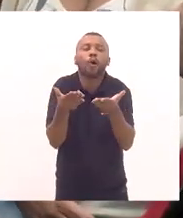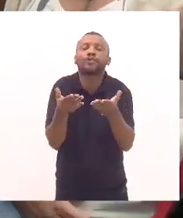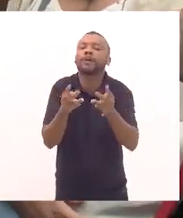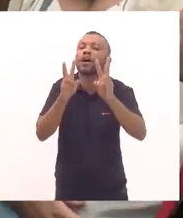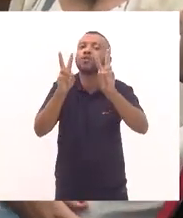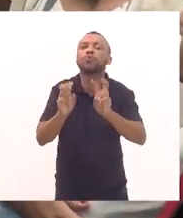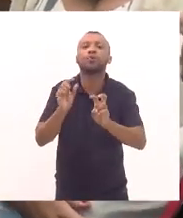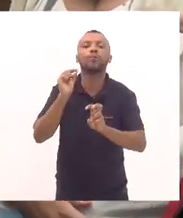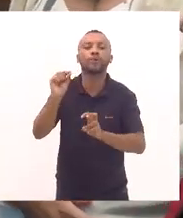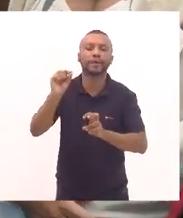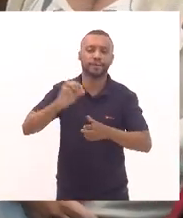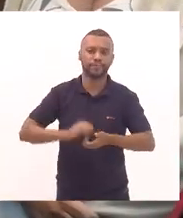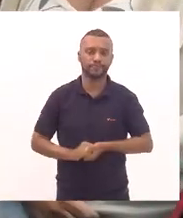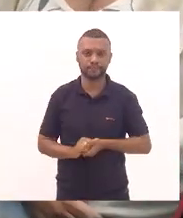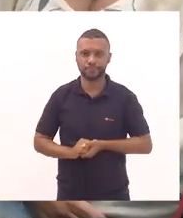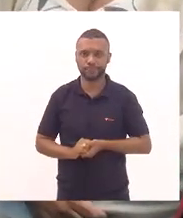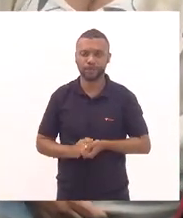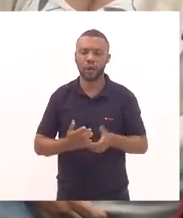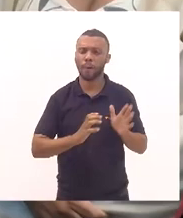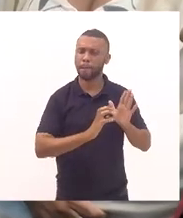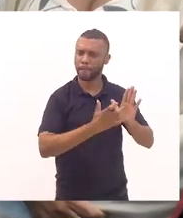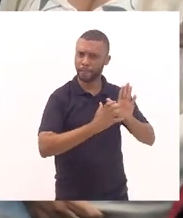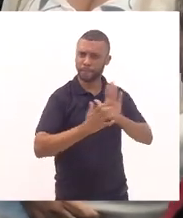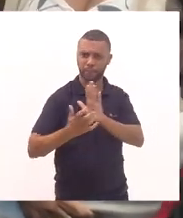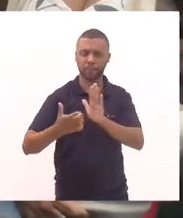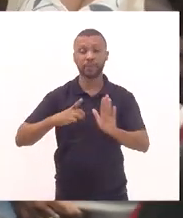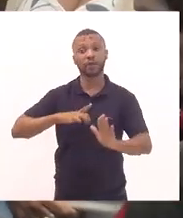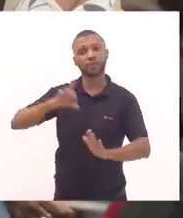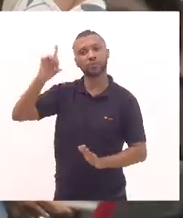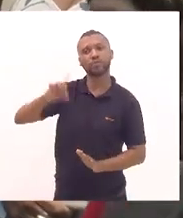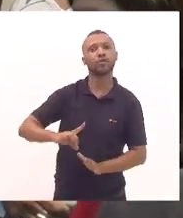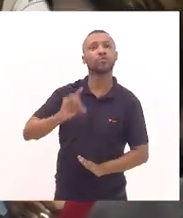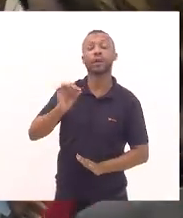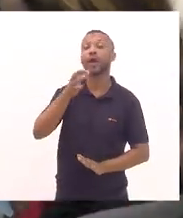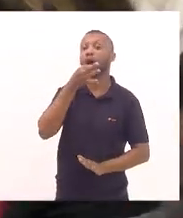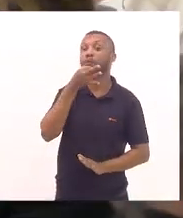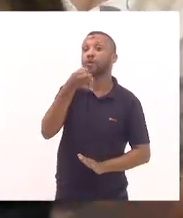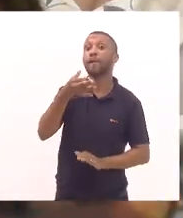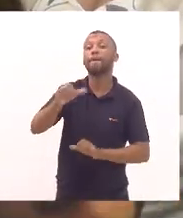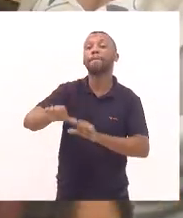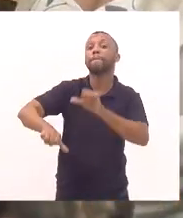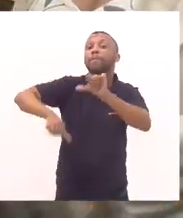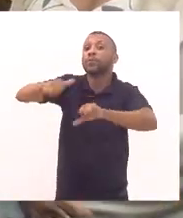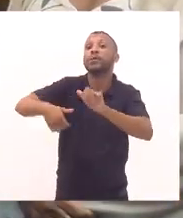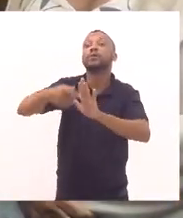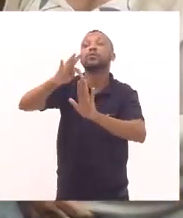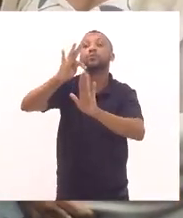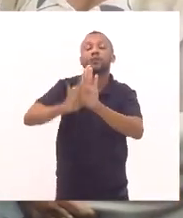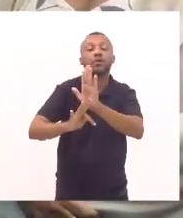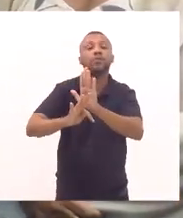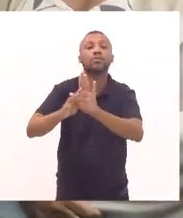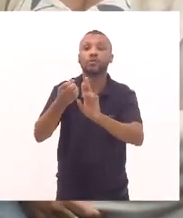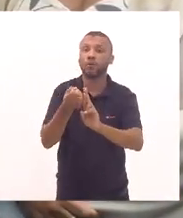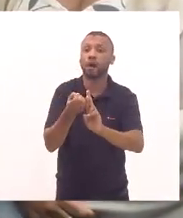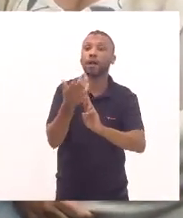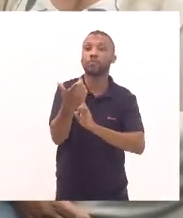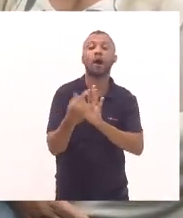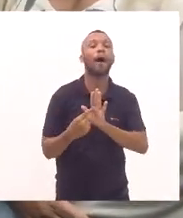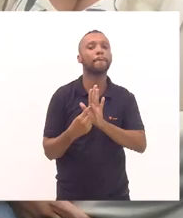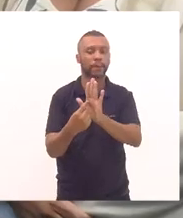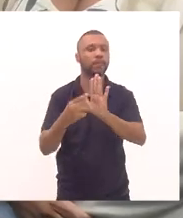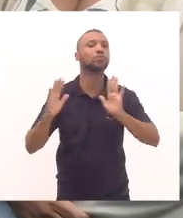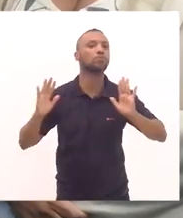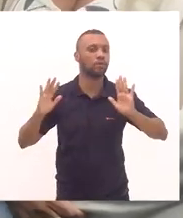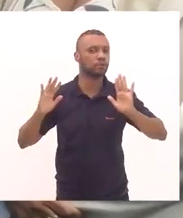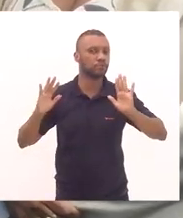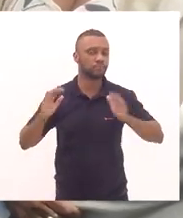seguinte: as bancadas têm direito a sugerir mudanças no texto que o relator apresenta.